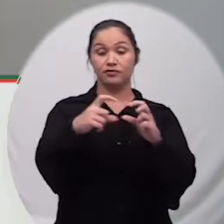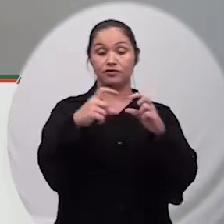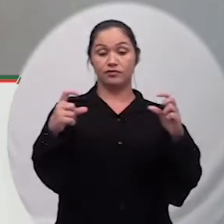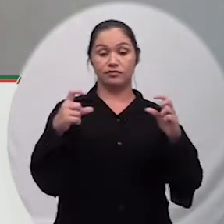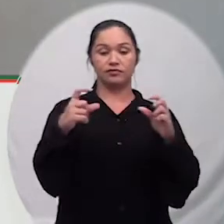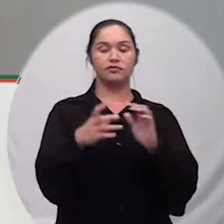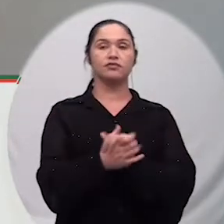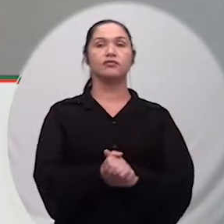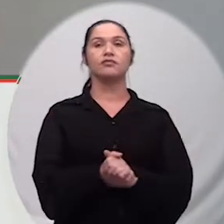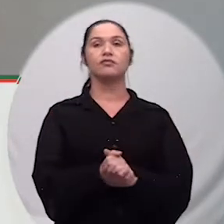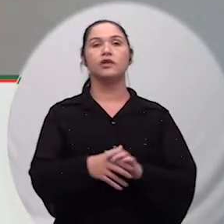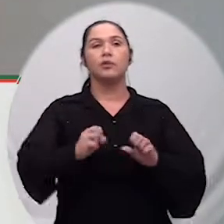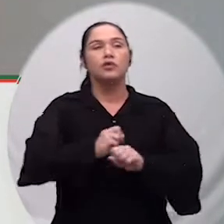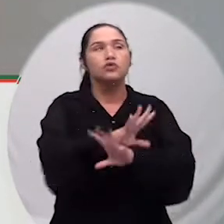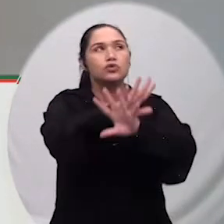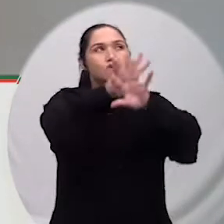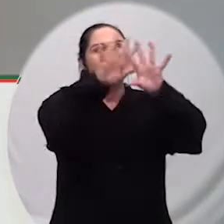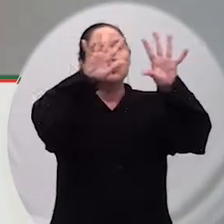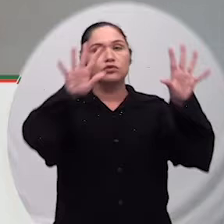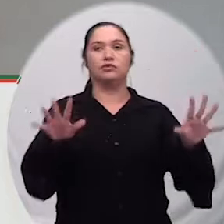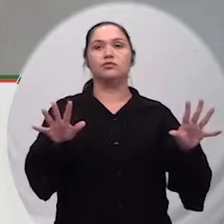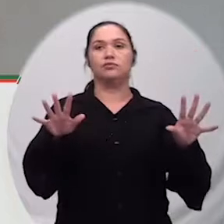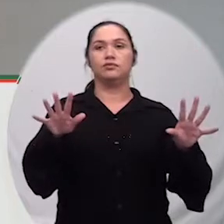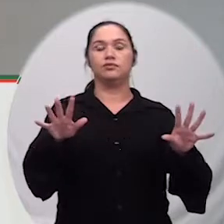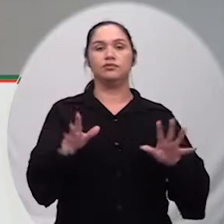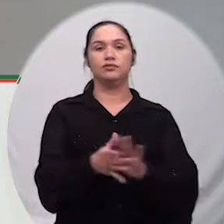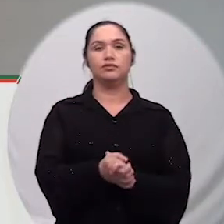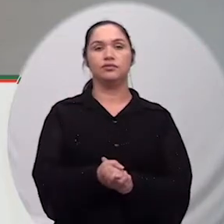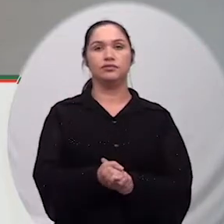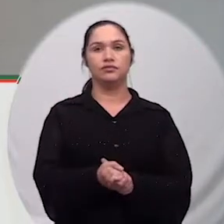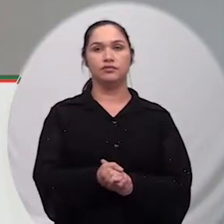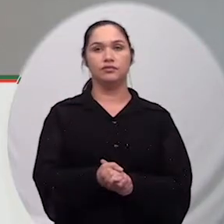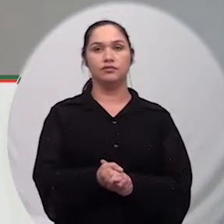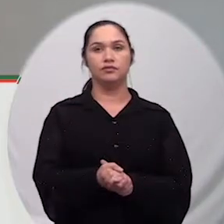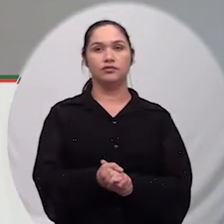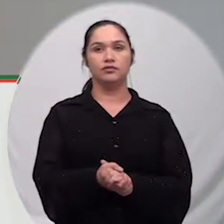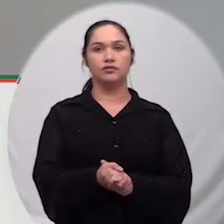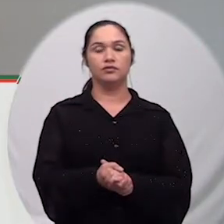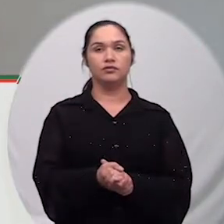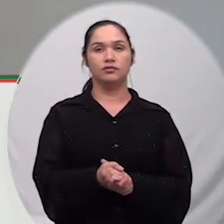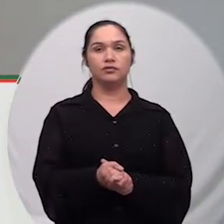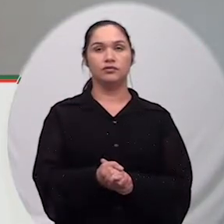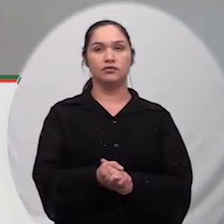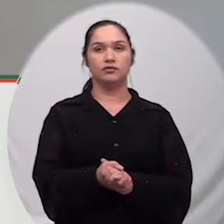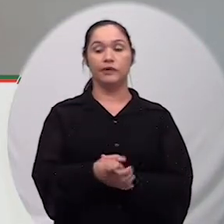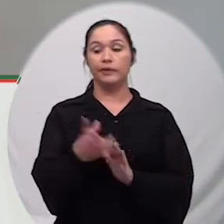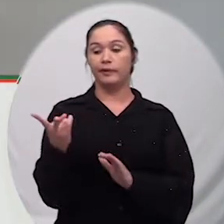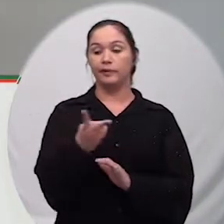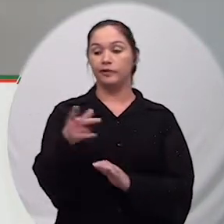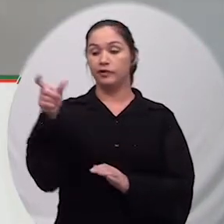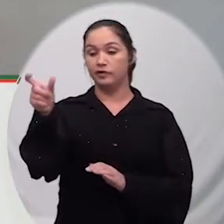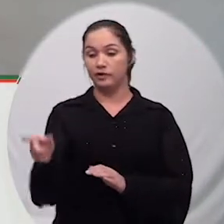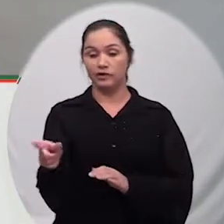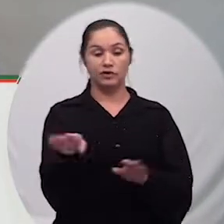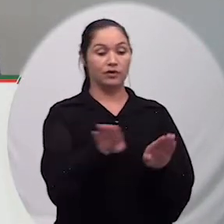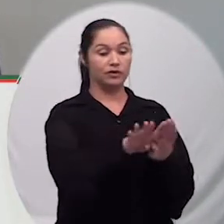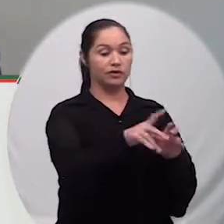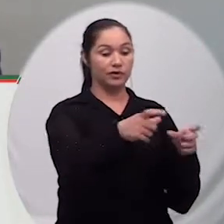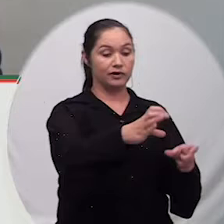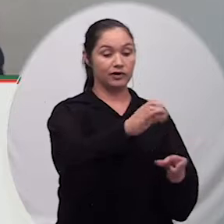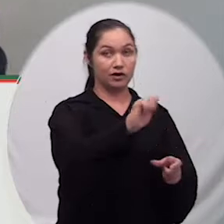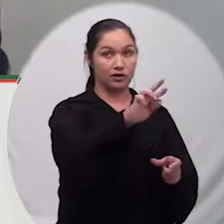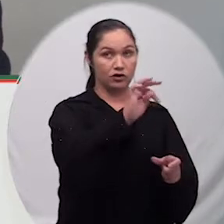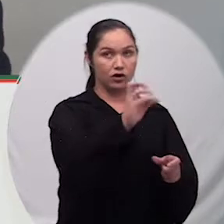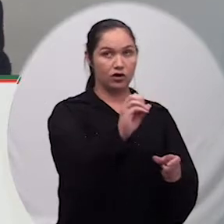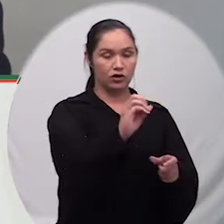único, para deixar bem claro para as pessoas e para também para os cartórios, para não ter nenhum subterfúgio em pontos e vírgulas e outras leis. Esse parágrafo diz